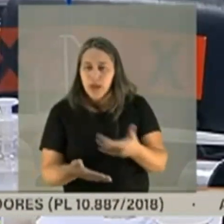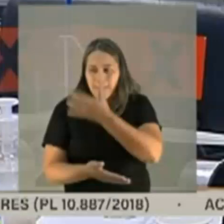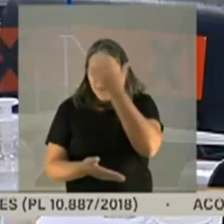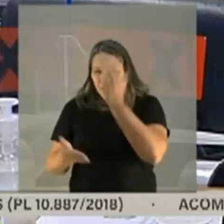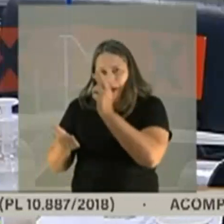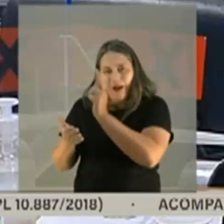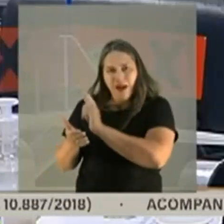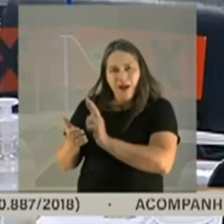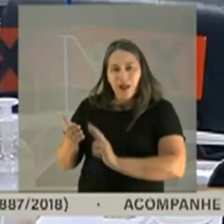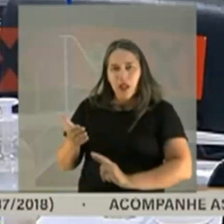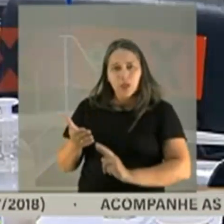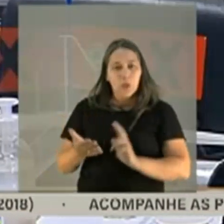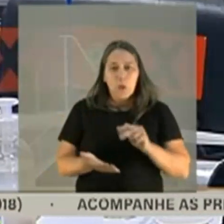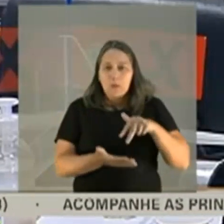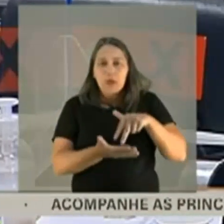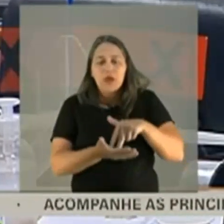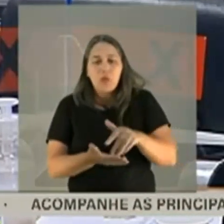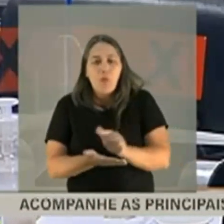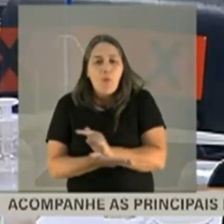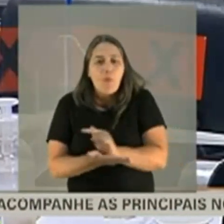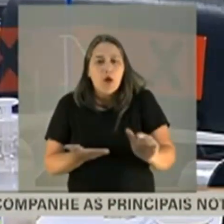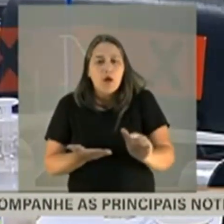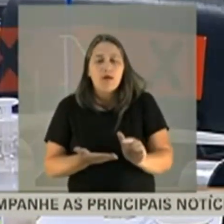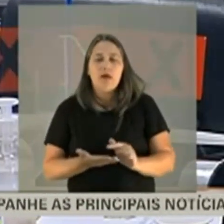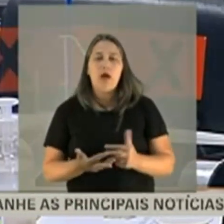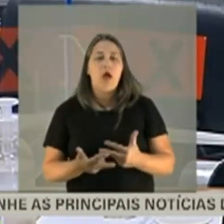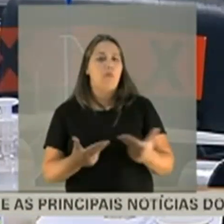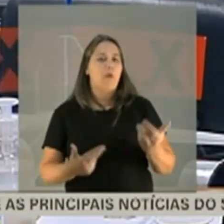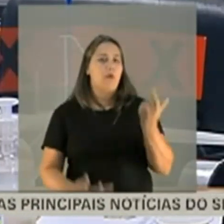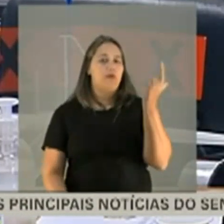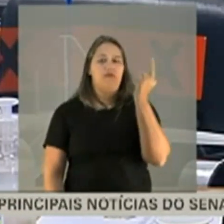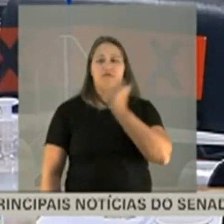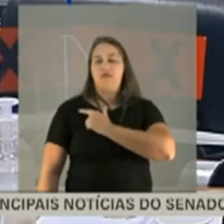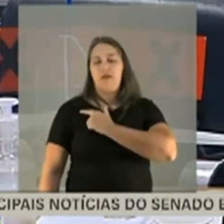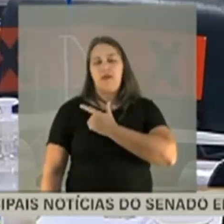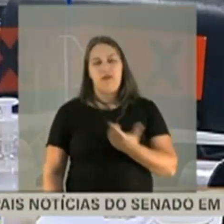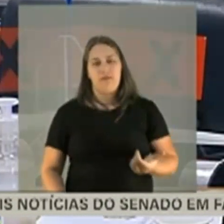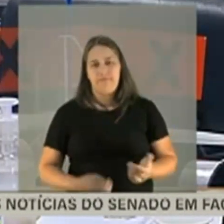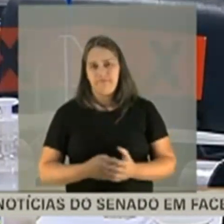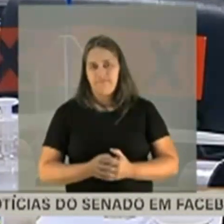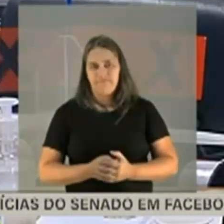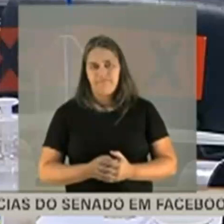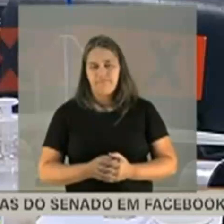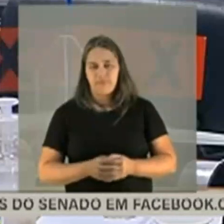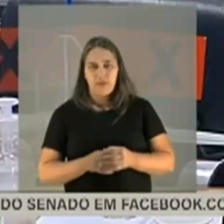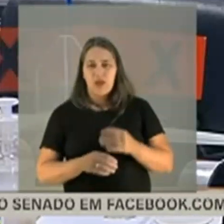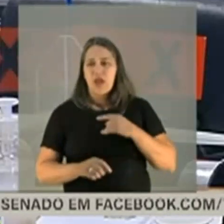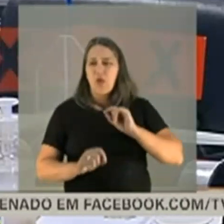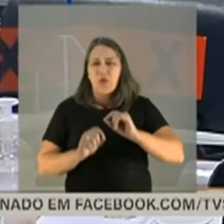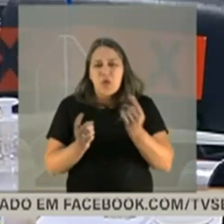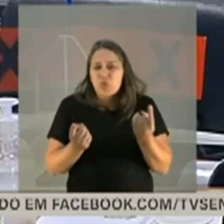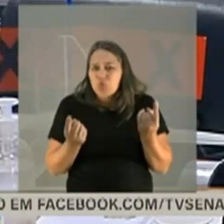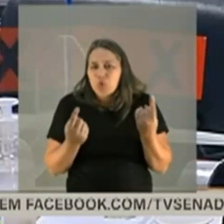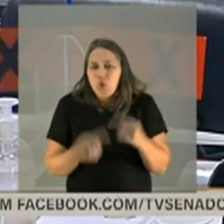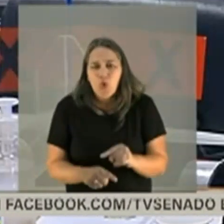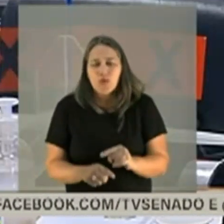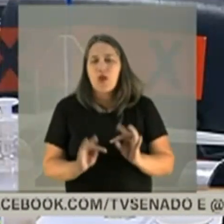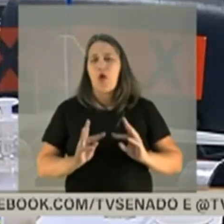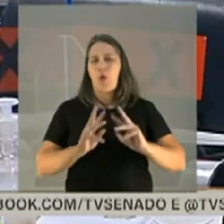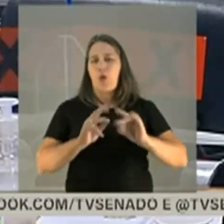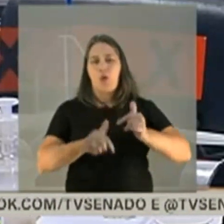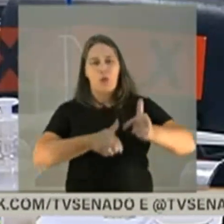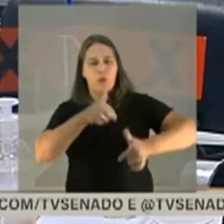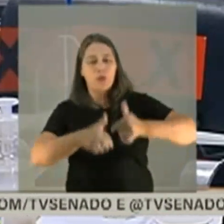estar presente pela primeira vez, é algo muito feio, que joga contra o trabalho